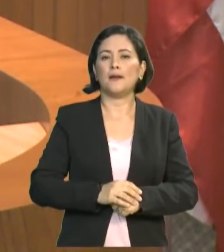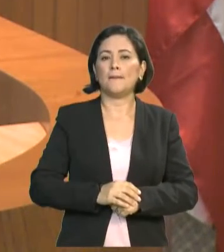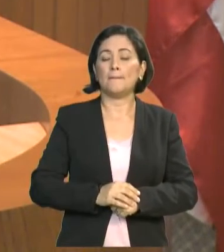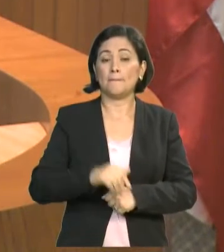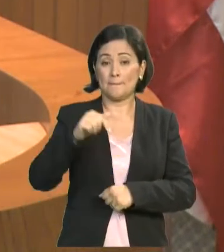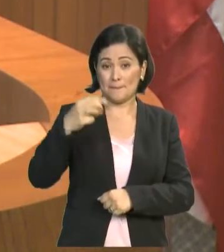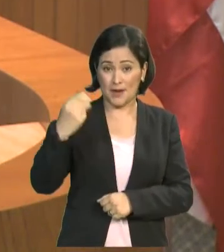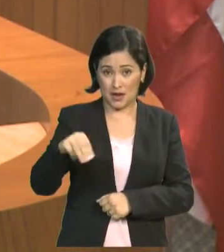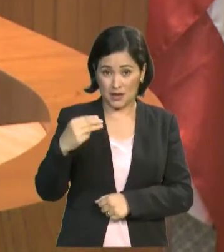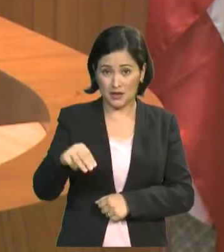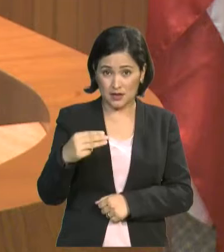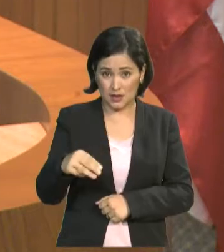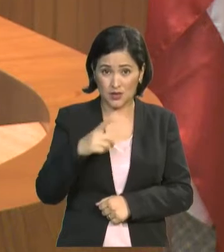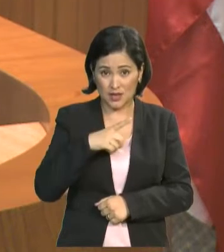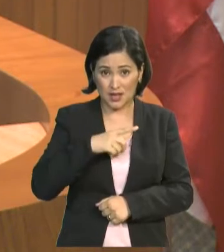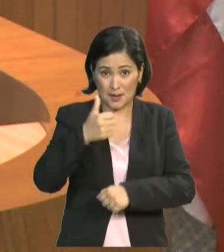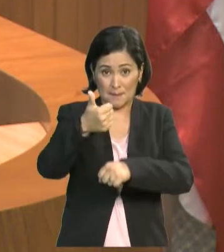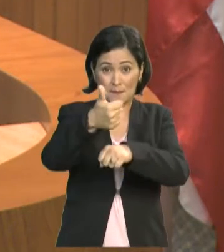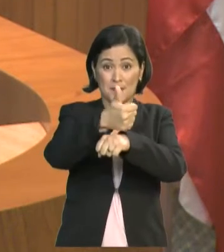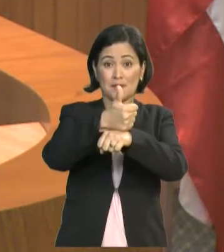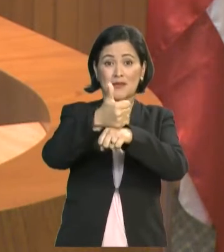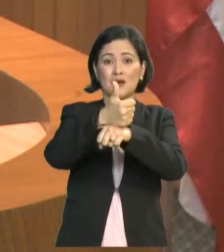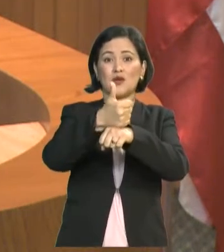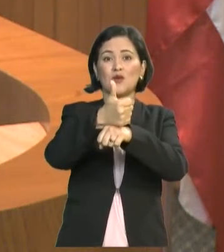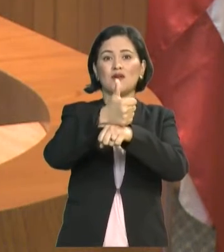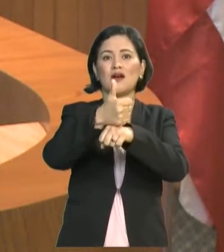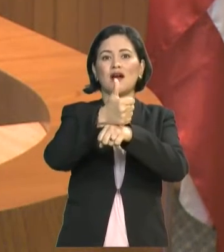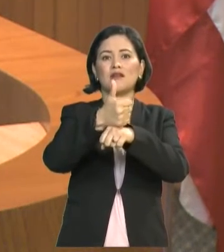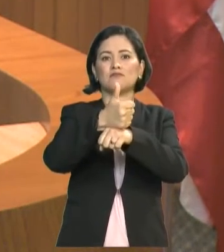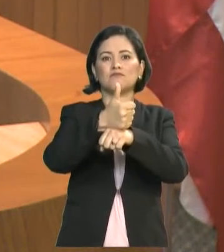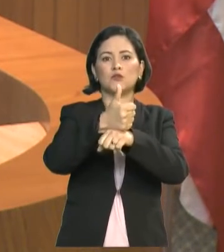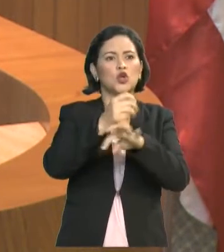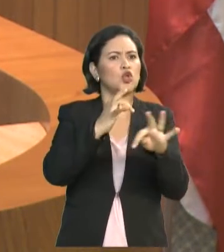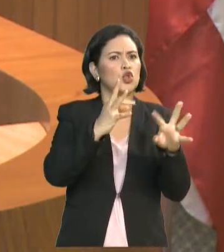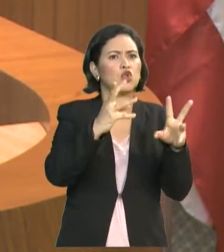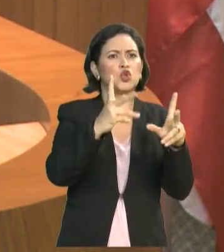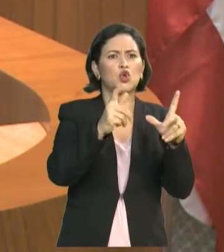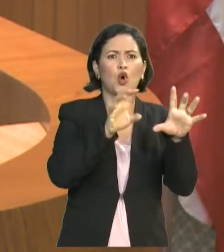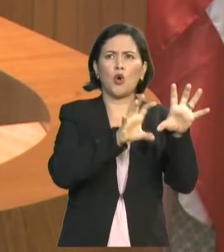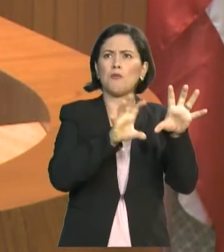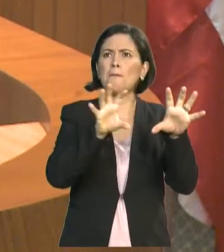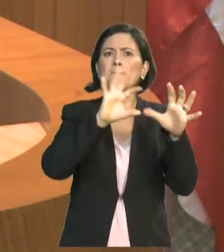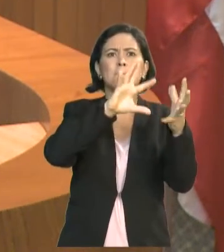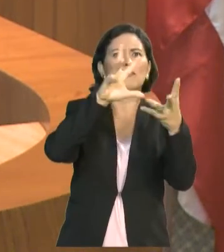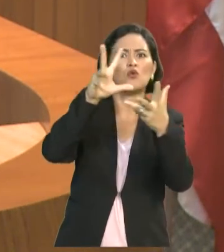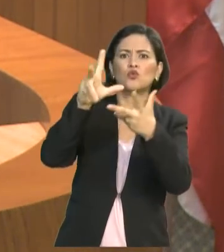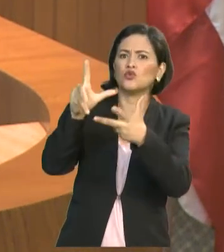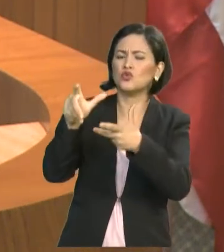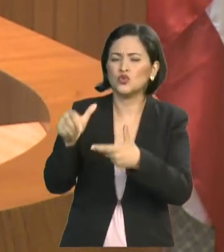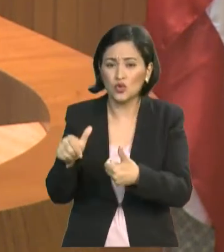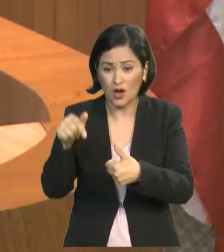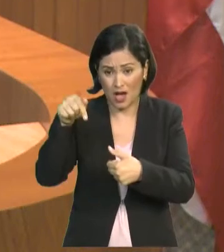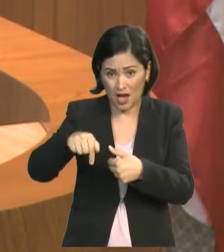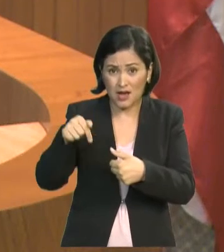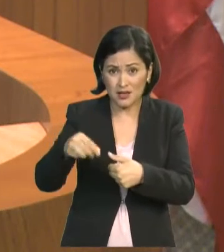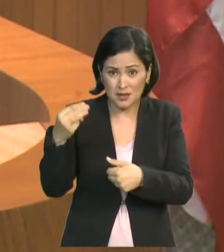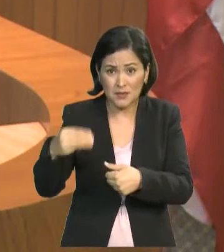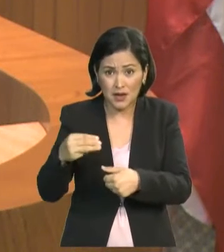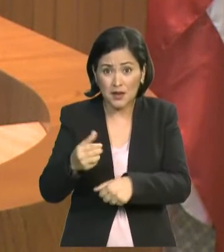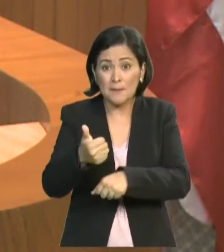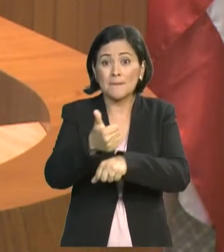Parabenizar nosso secretário Felipe Camarão, que existe dentro do sistema carcerário feminino um